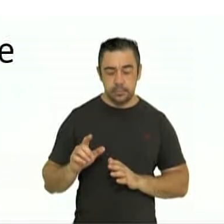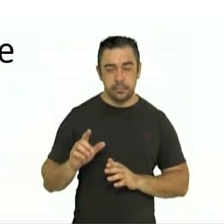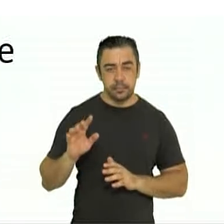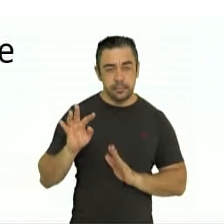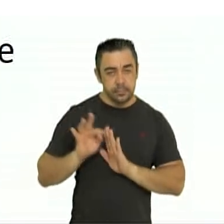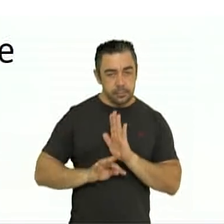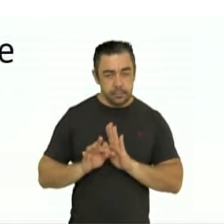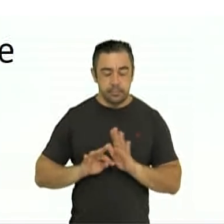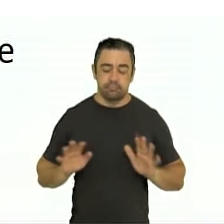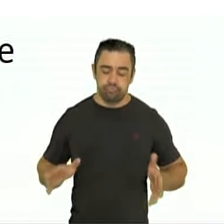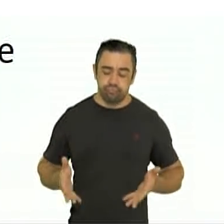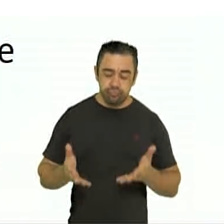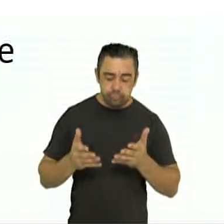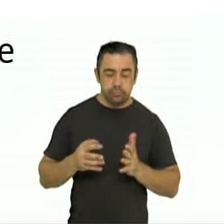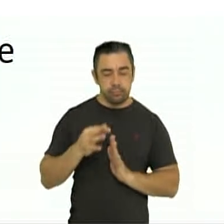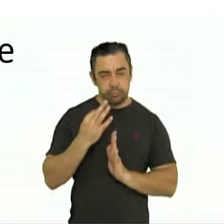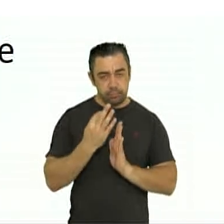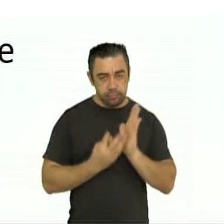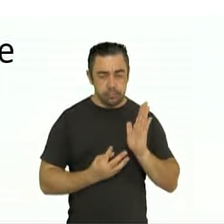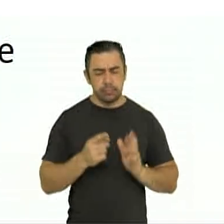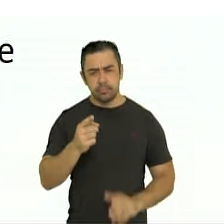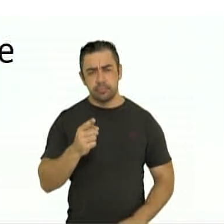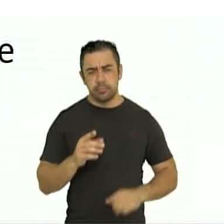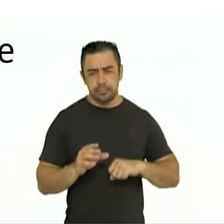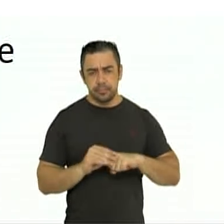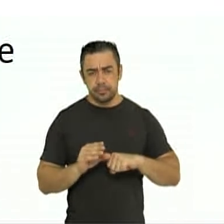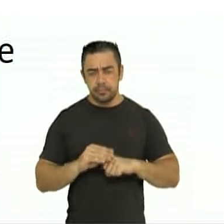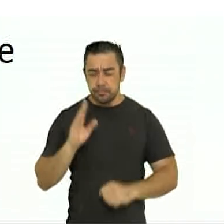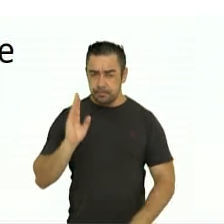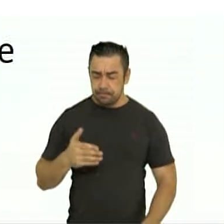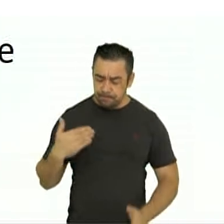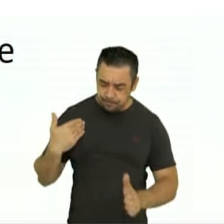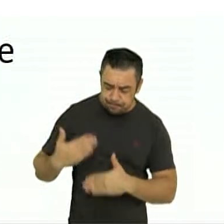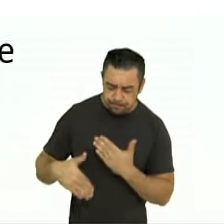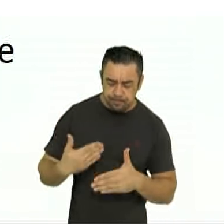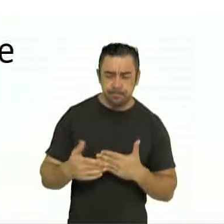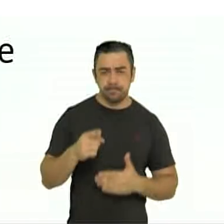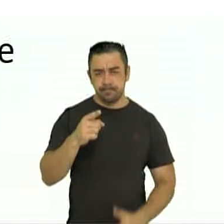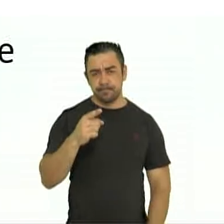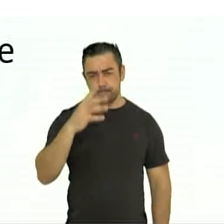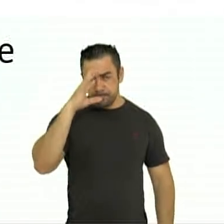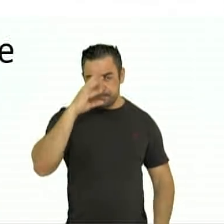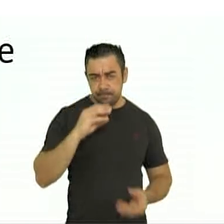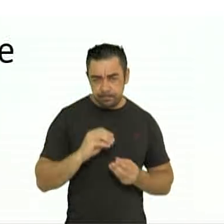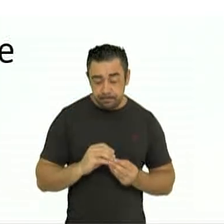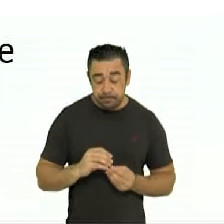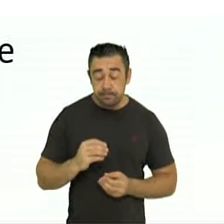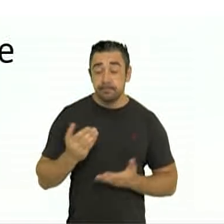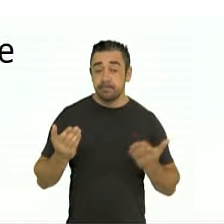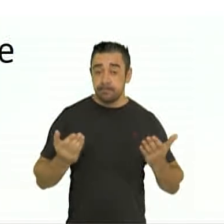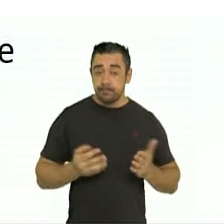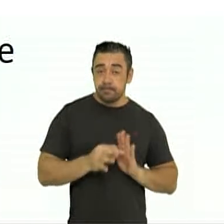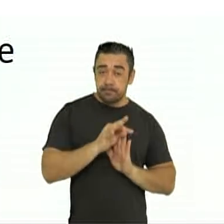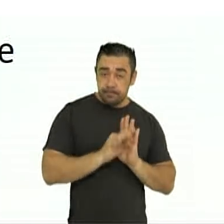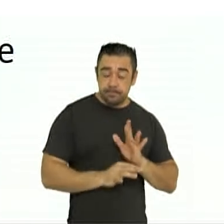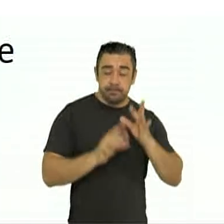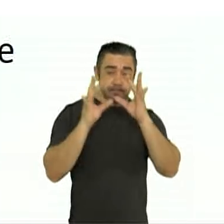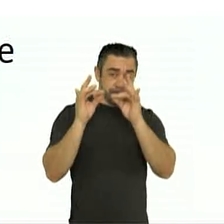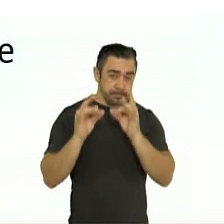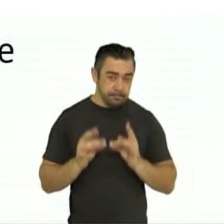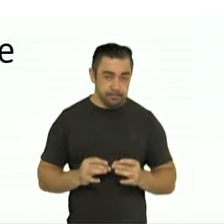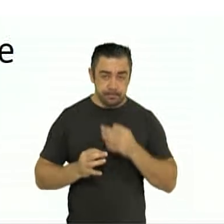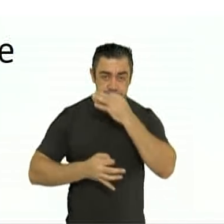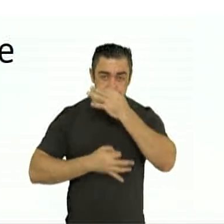motivadores seguintes e com base nos conhecimentos construídos ao longo da sua formação, redija texto